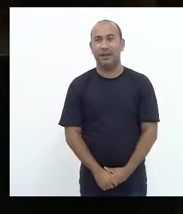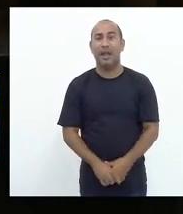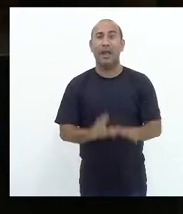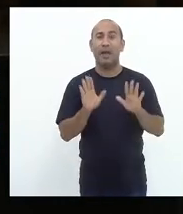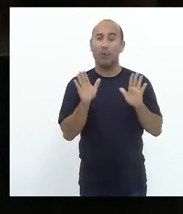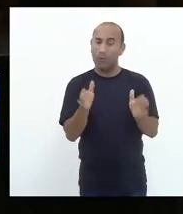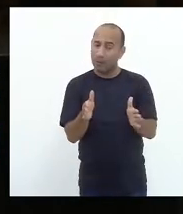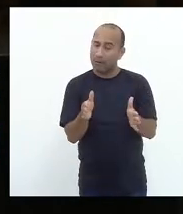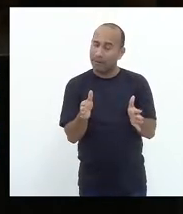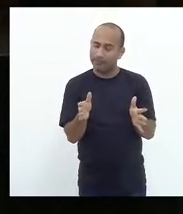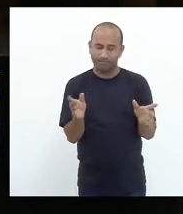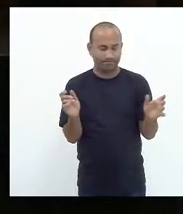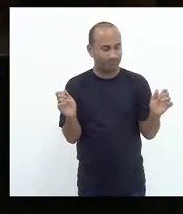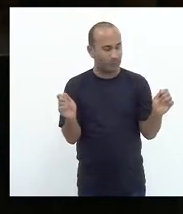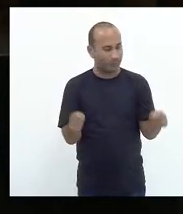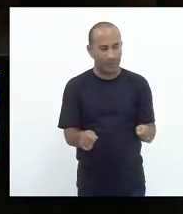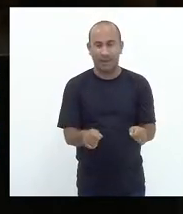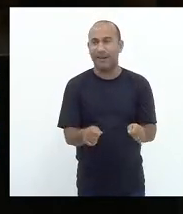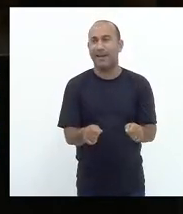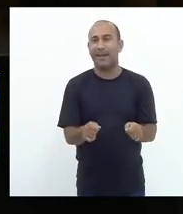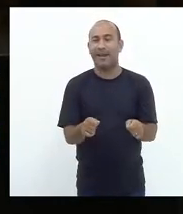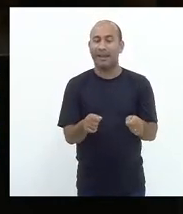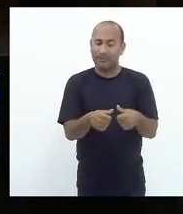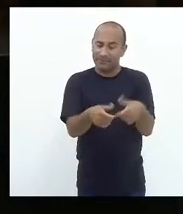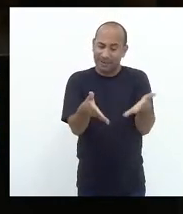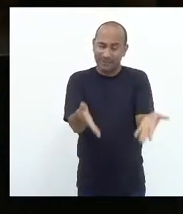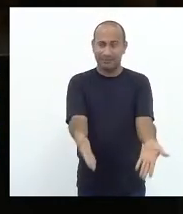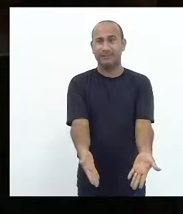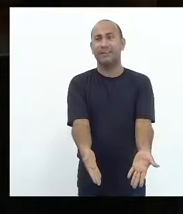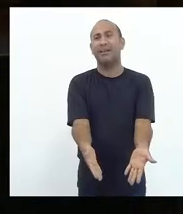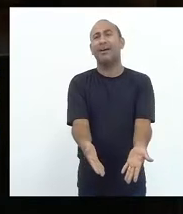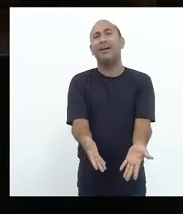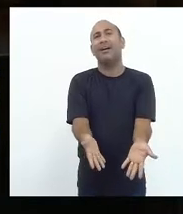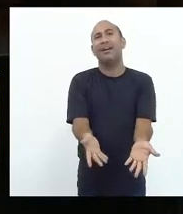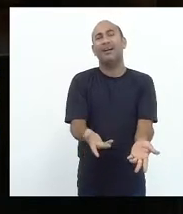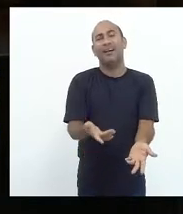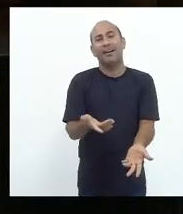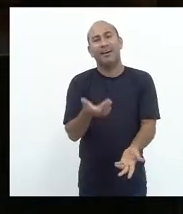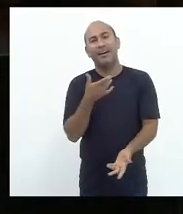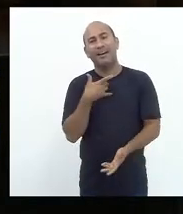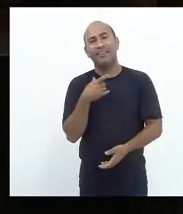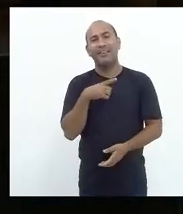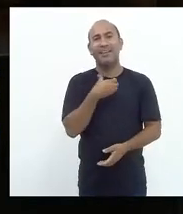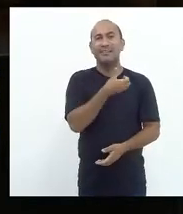Agora, o que não dá é para ficarem aqui, nós temos